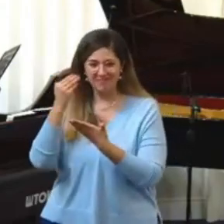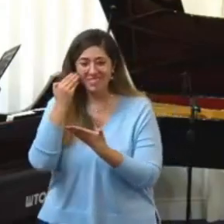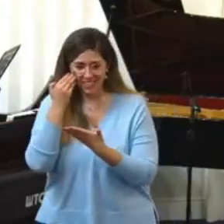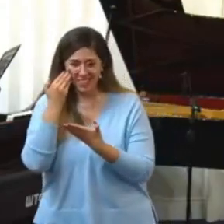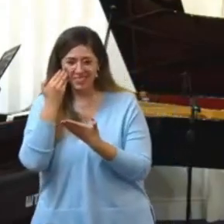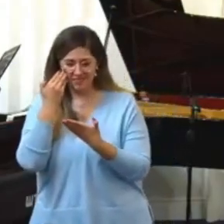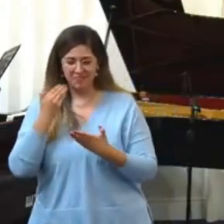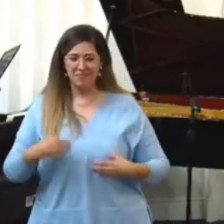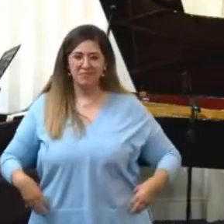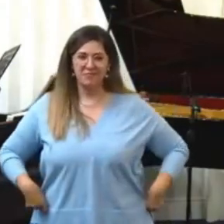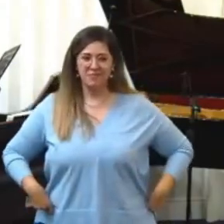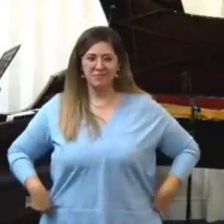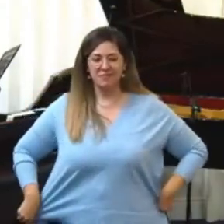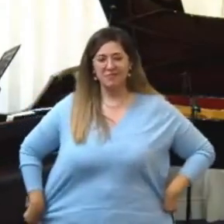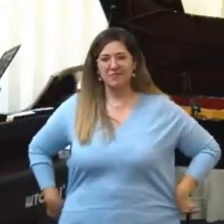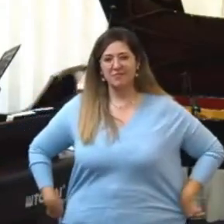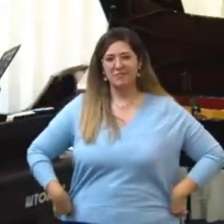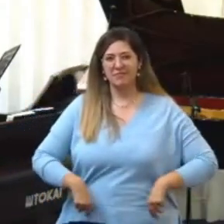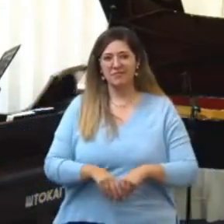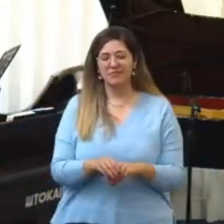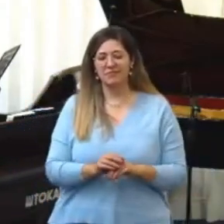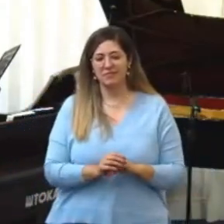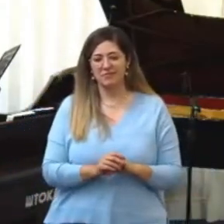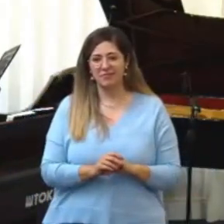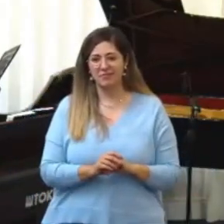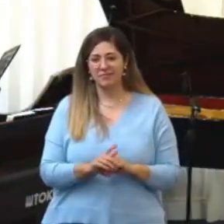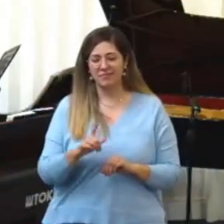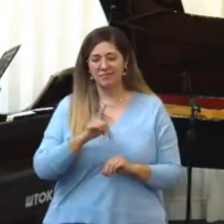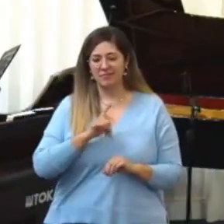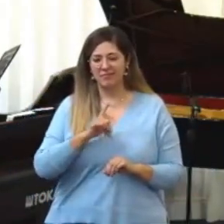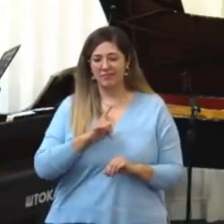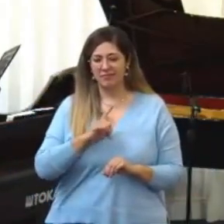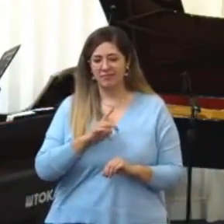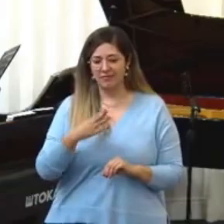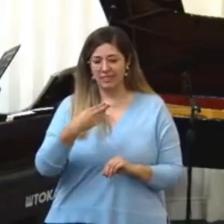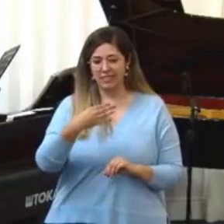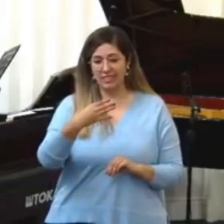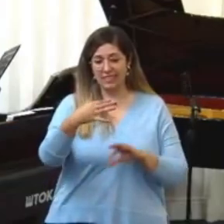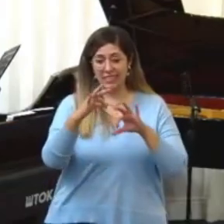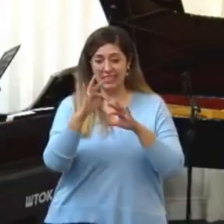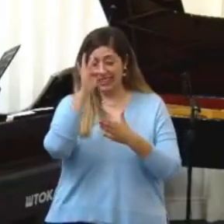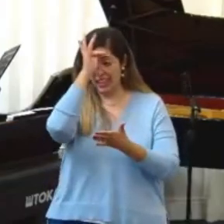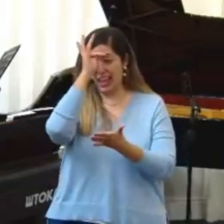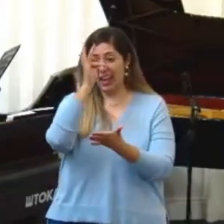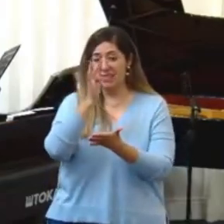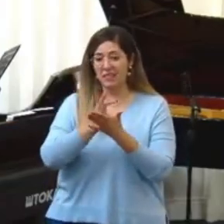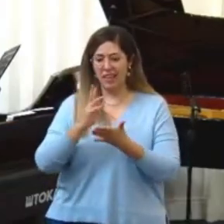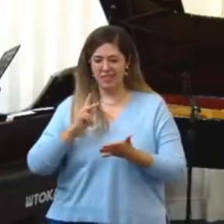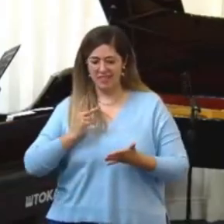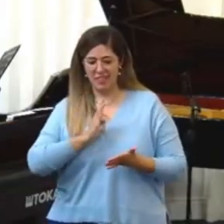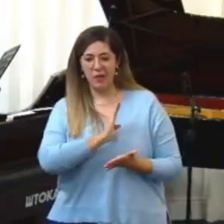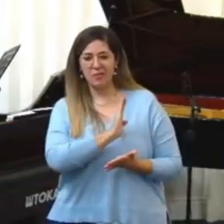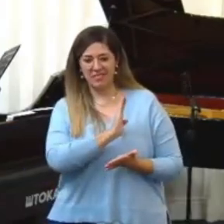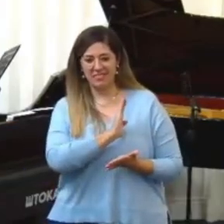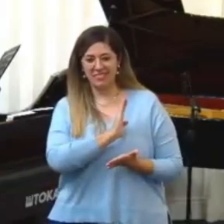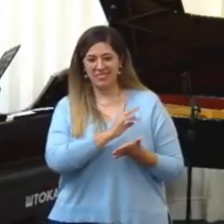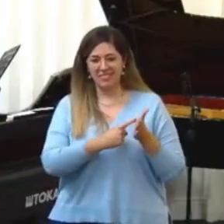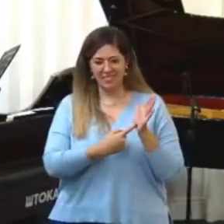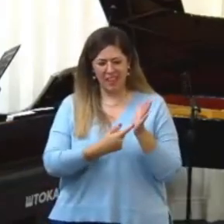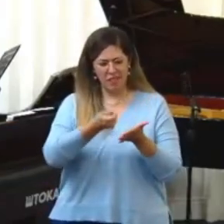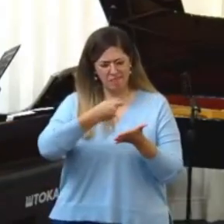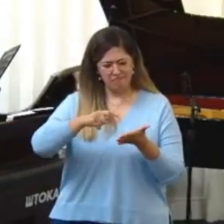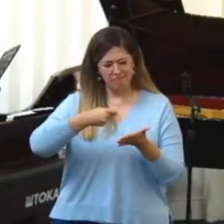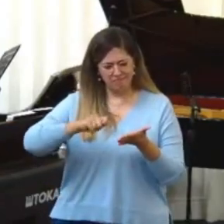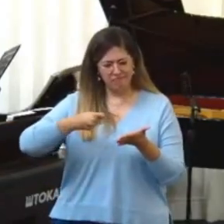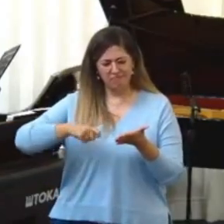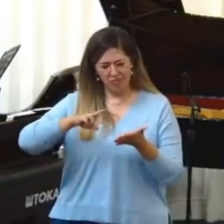capítulo 11, você vai ver que ele está lá na galeria da fé. Quando o autor aos Hebreus falou sobre muitos homens do Antigo